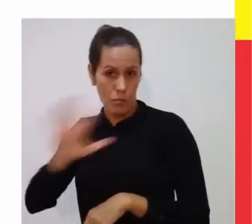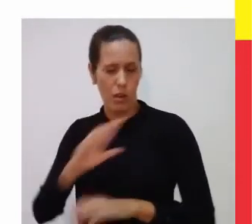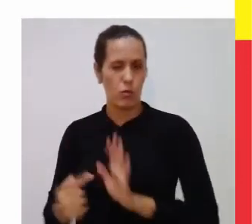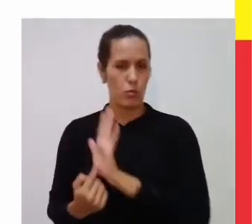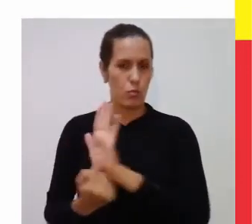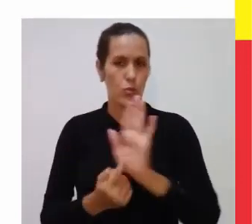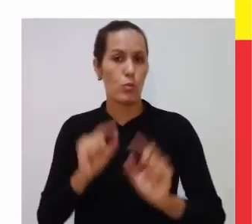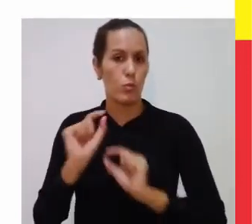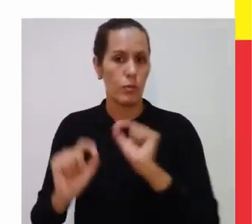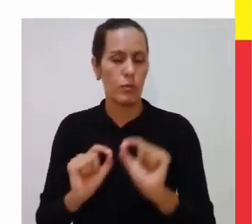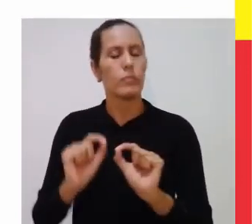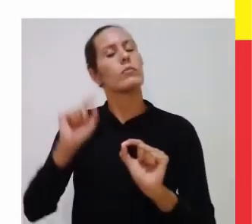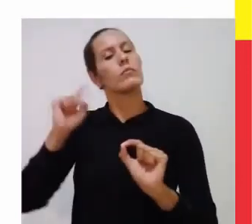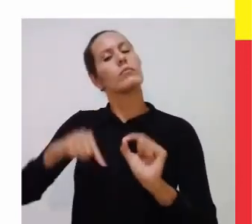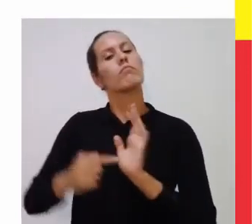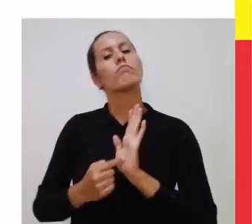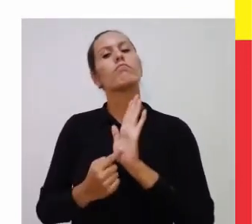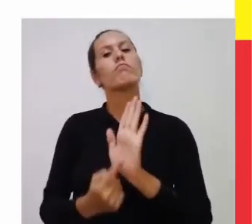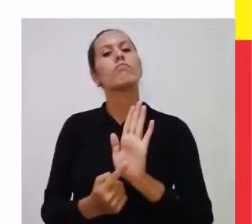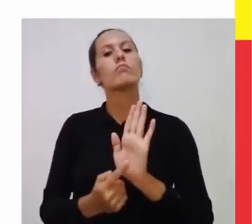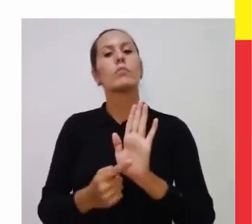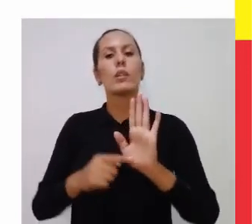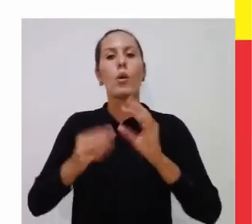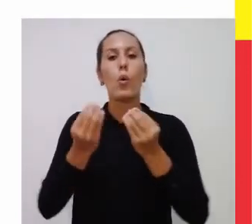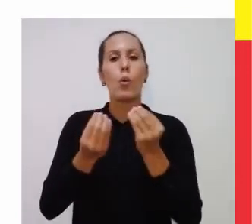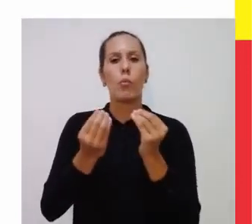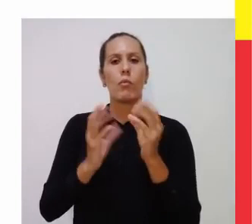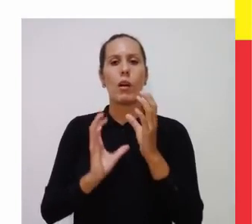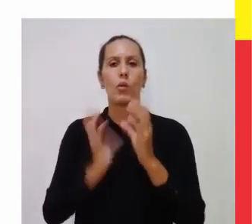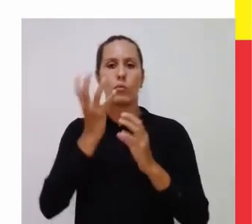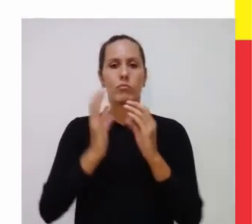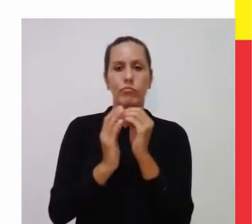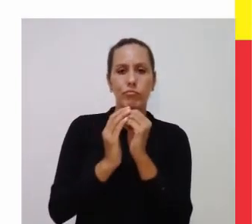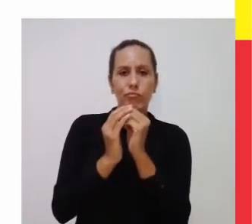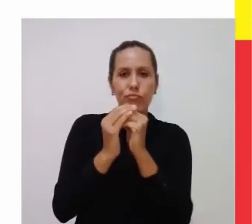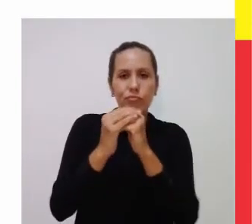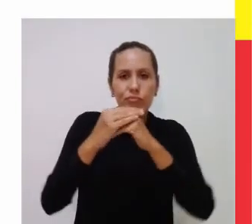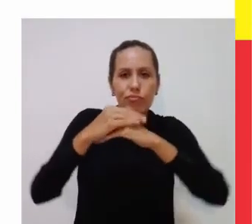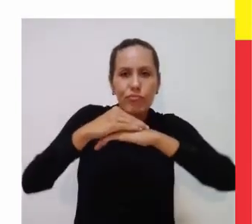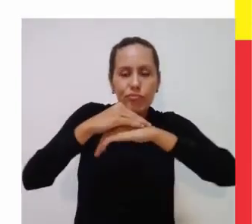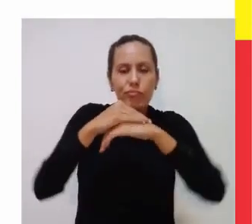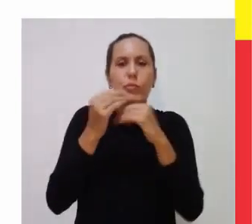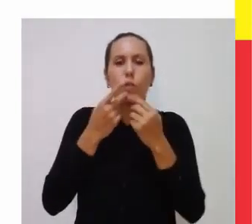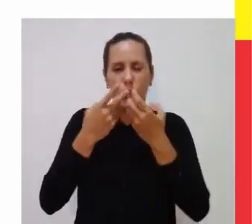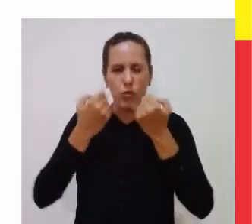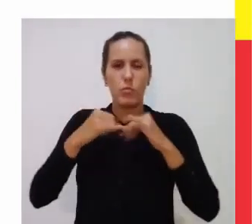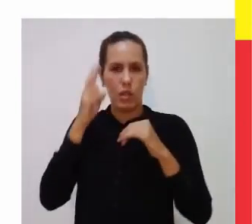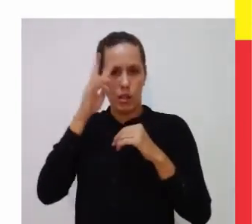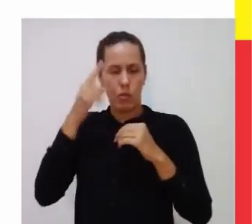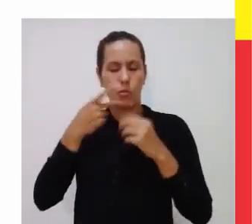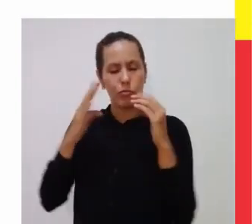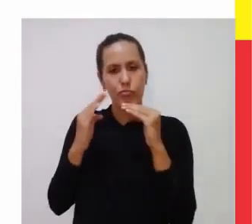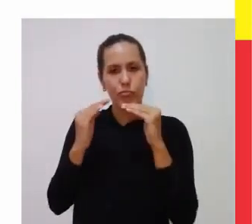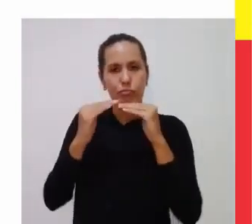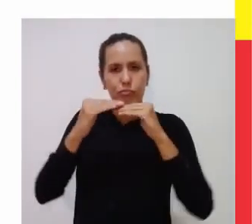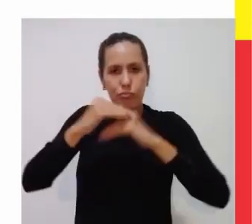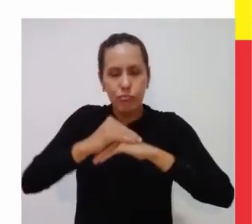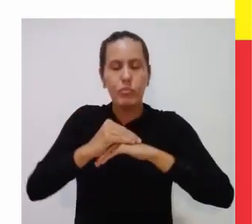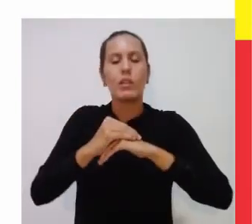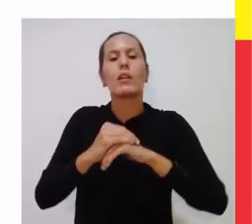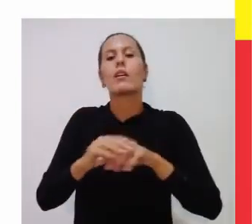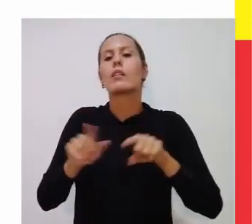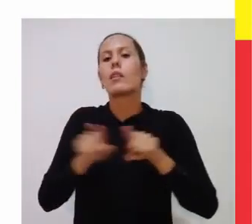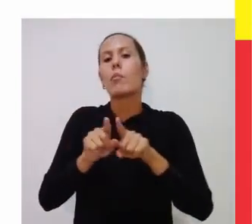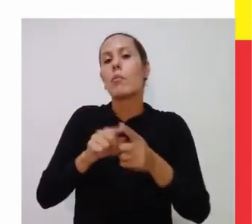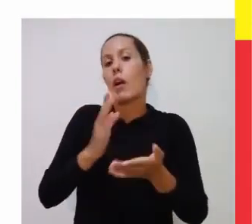imagem que eu estou mostrando para vocês agora, ela mostra mais ou menos os dobramentos modernos, tá? Então, é aquela convergência que eu acabei de falar para vocês,